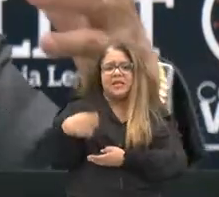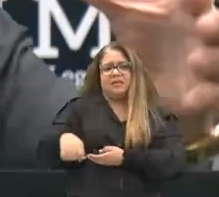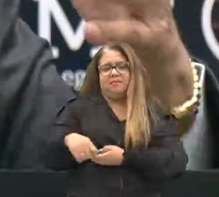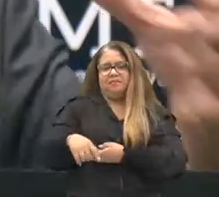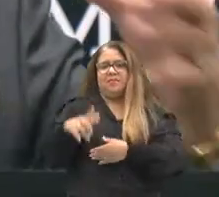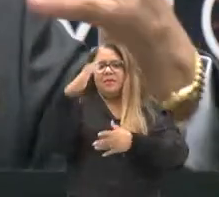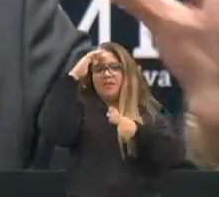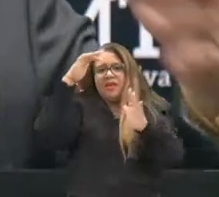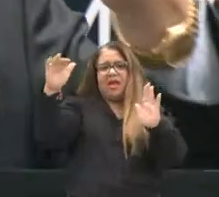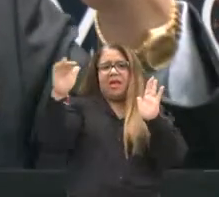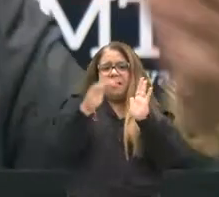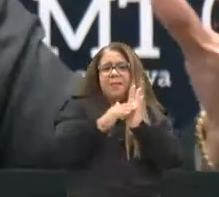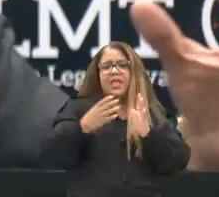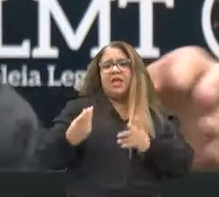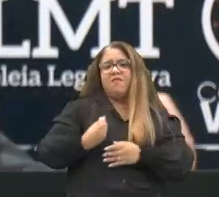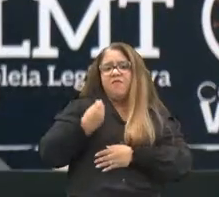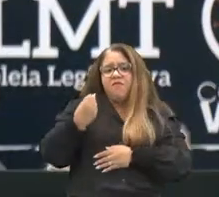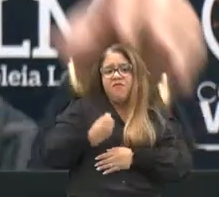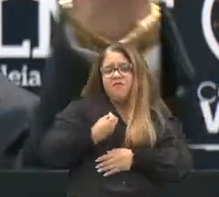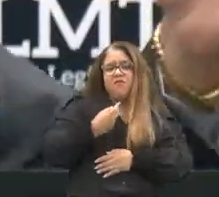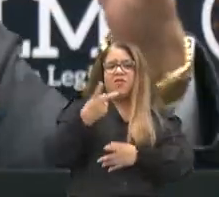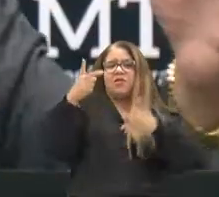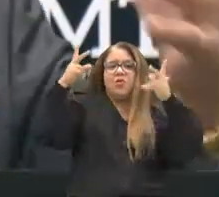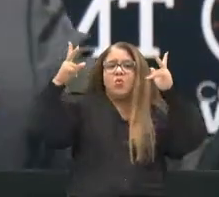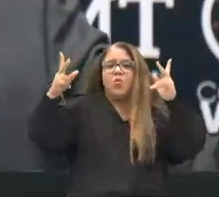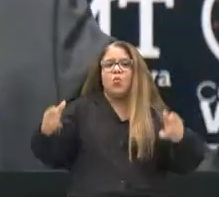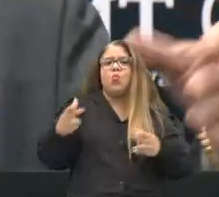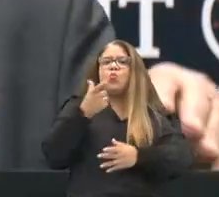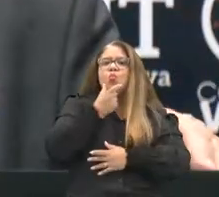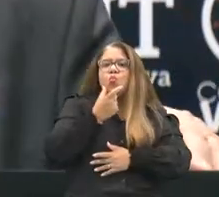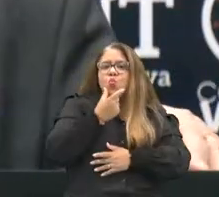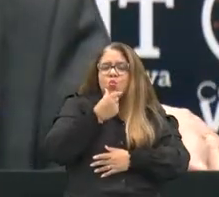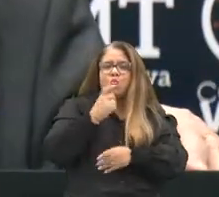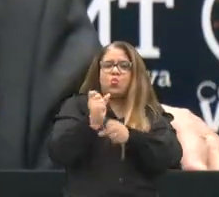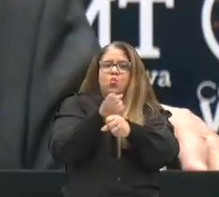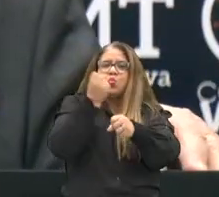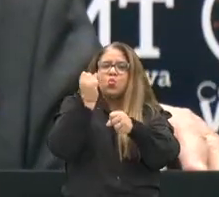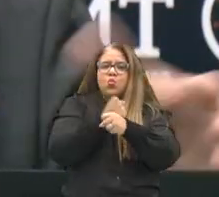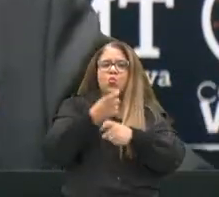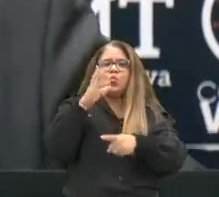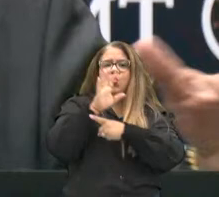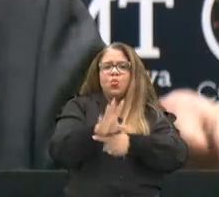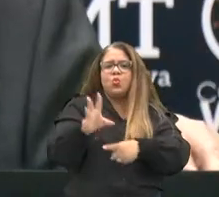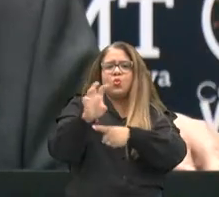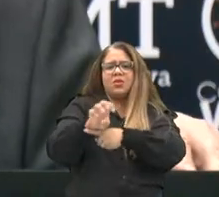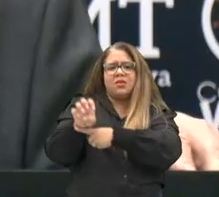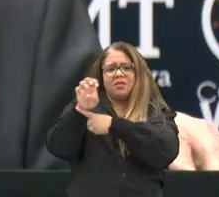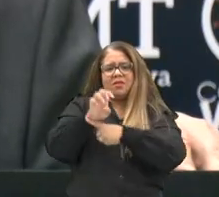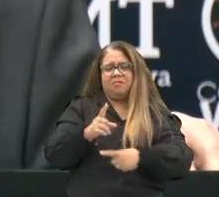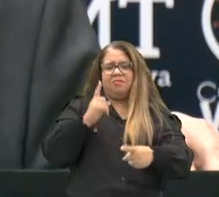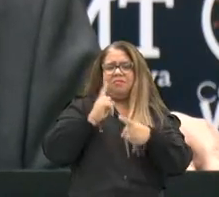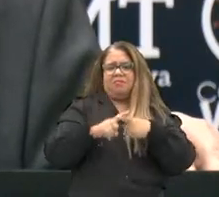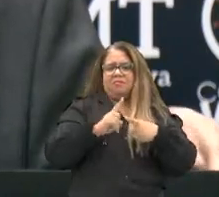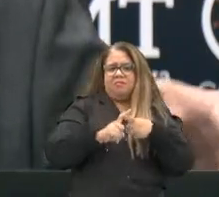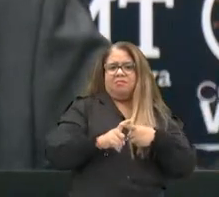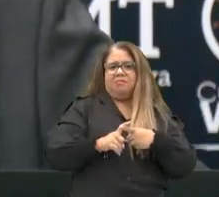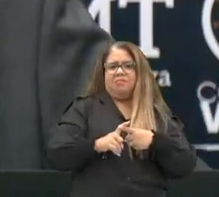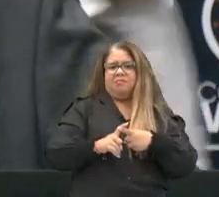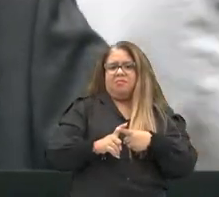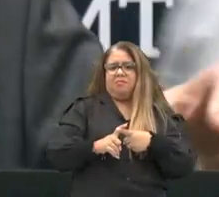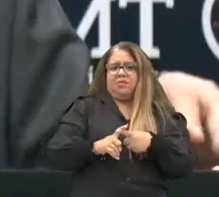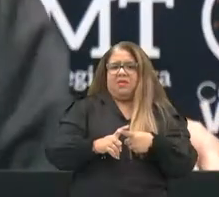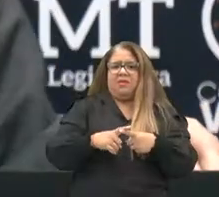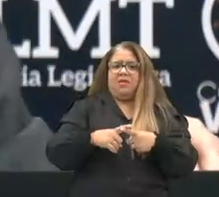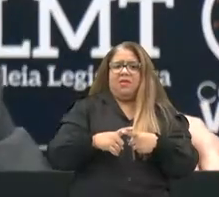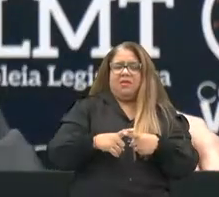respeitar a biografia de pessoas, de homens que ajudaram a construir esse magnífico Estado. Até porque não podemos